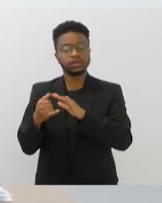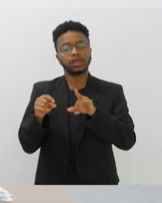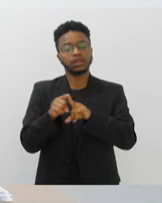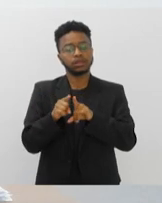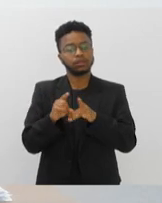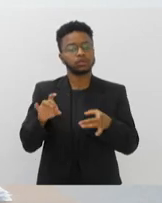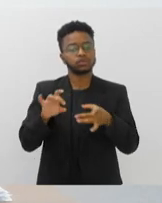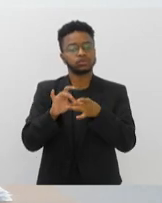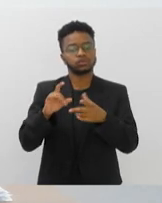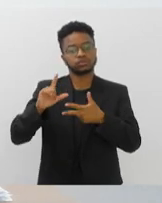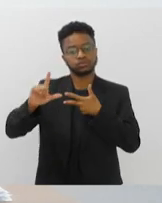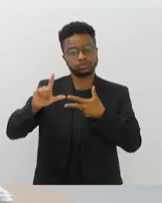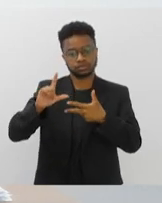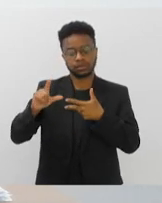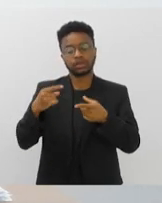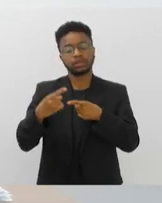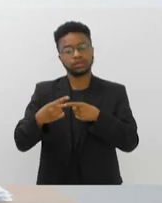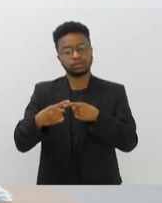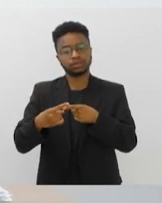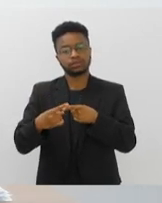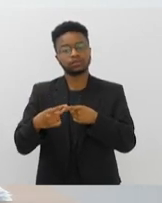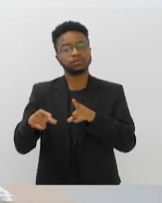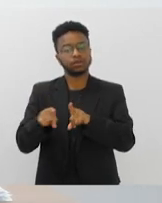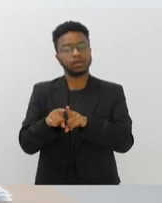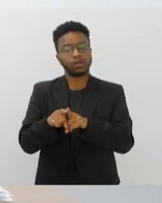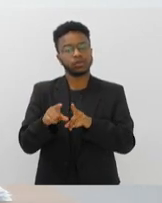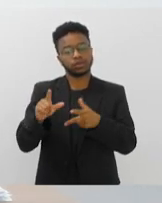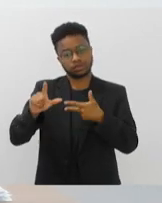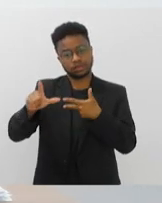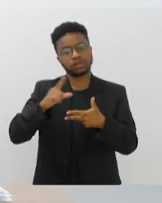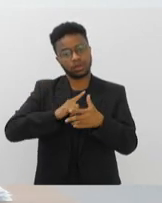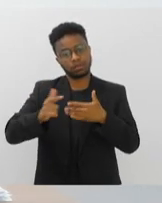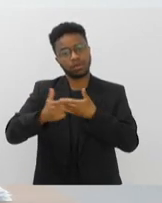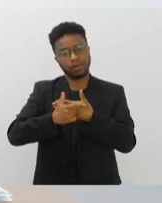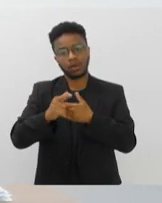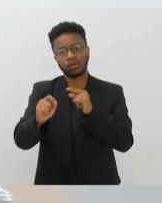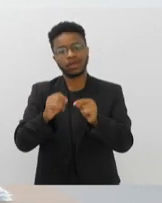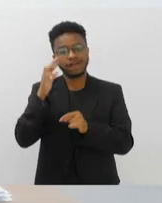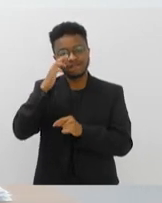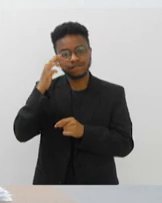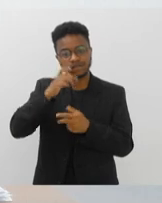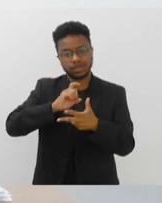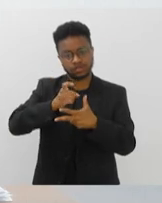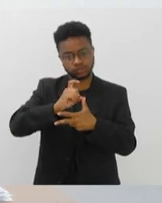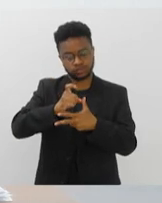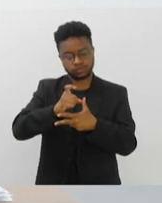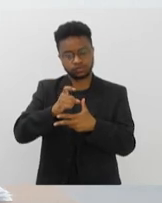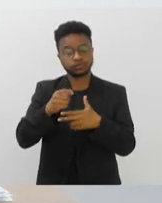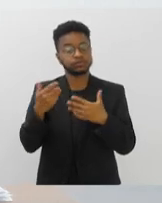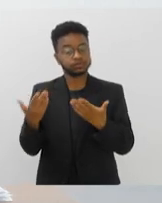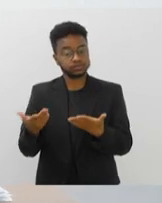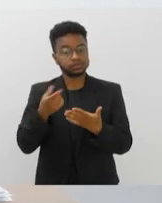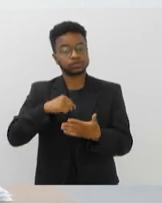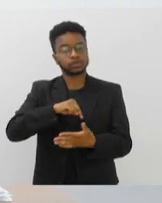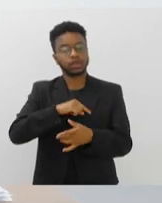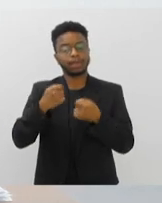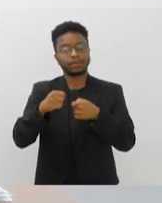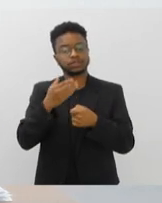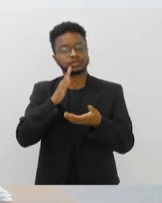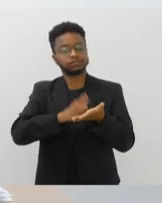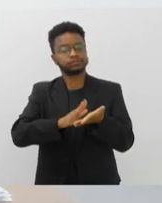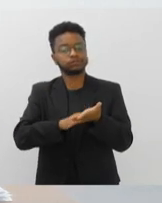Poder Legislativo inclusive que o poder legislativo tem essa função de fiscalizar O Poder Executivo então a gente precisa prisa